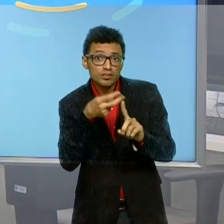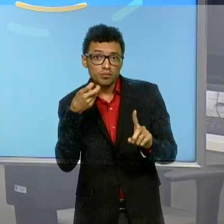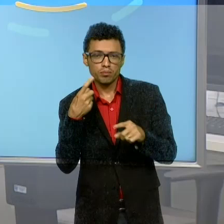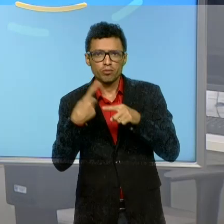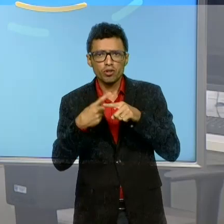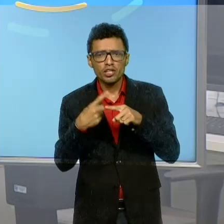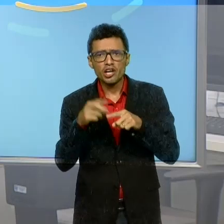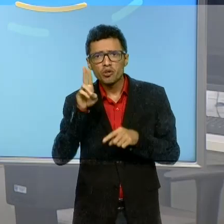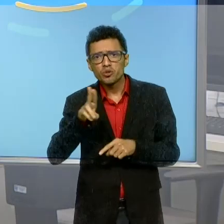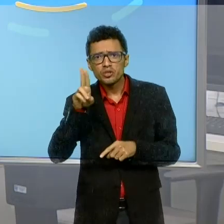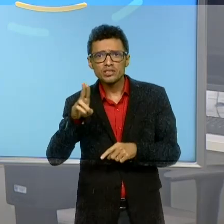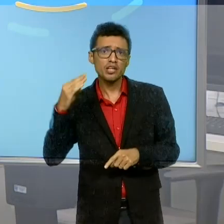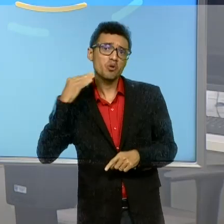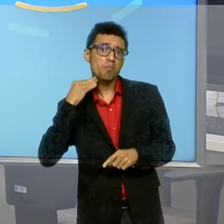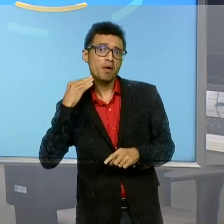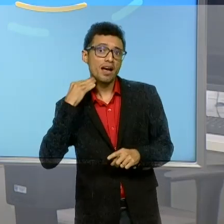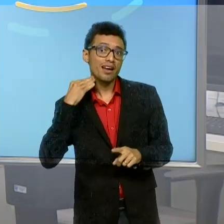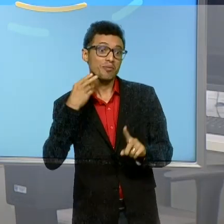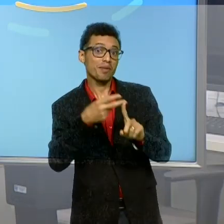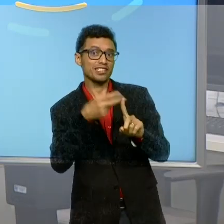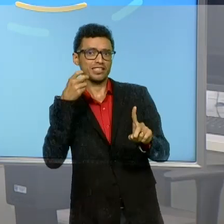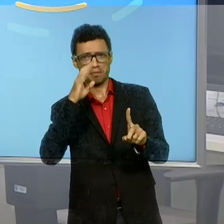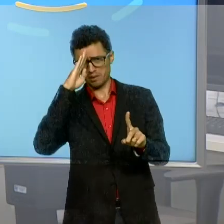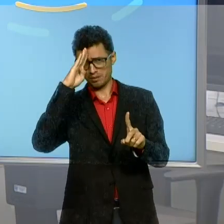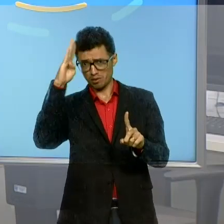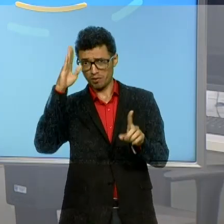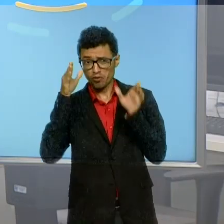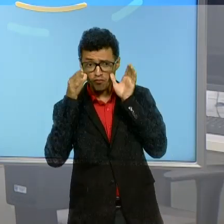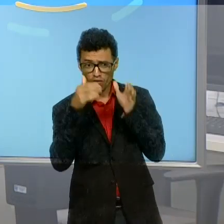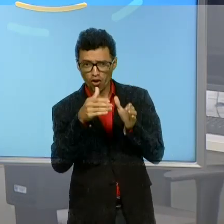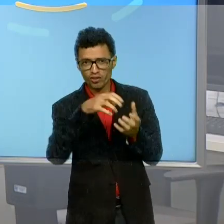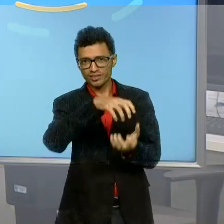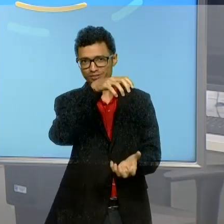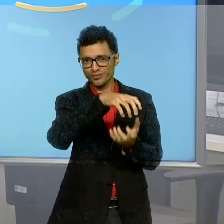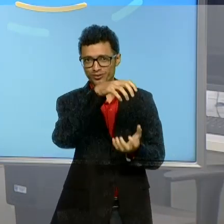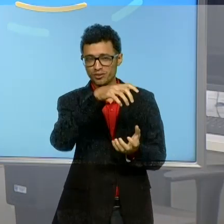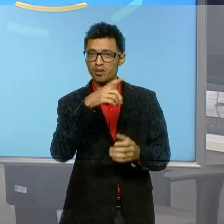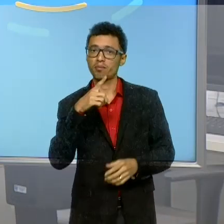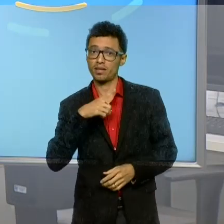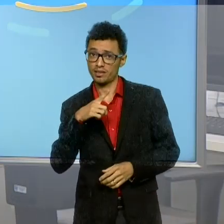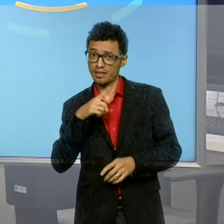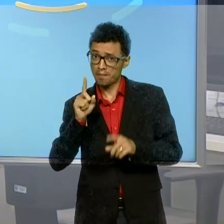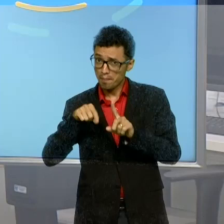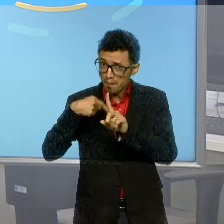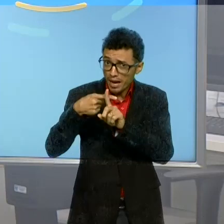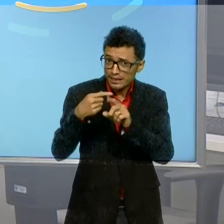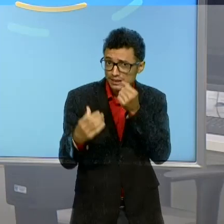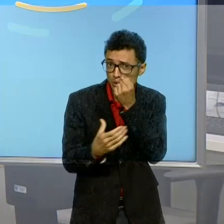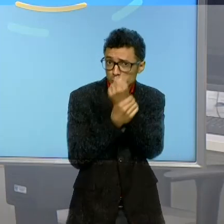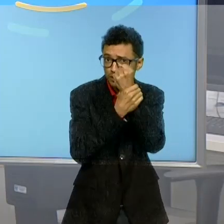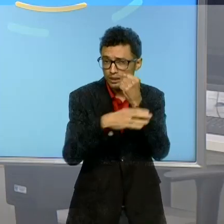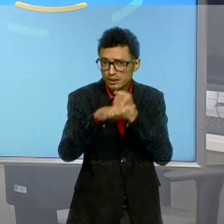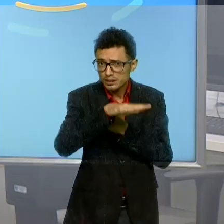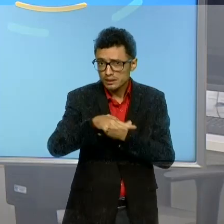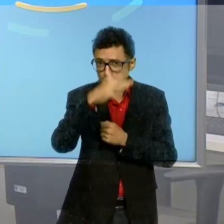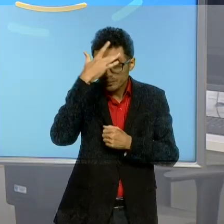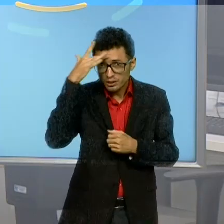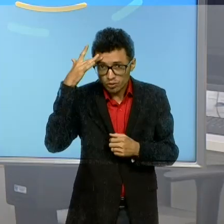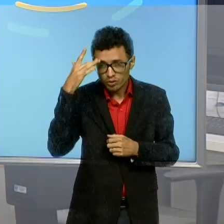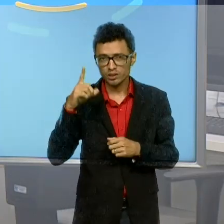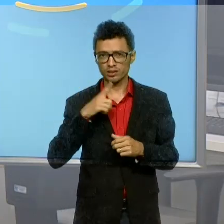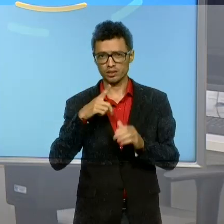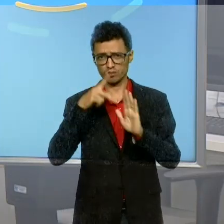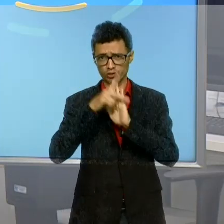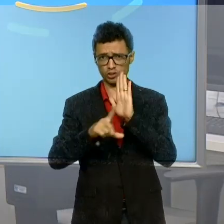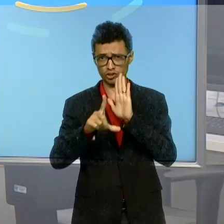para estorquir principalmente idosos pensando em dar mais segurança ao público um projeto de lei que tramita na Assembleia Legislativa do